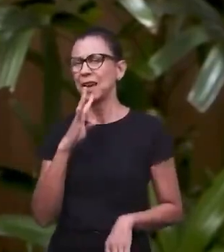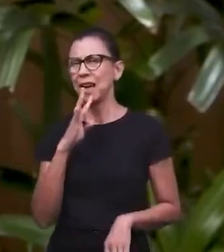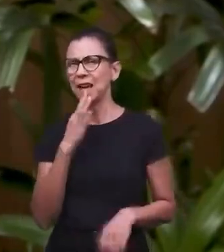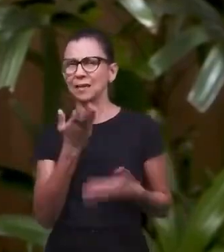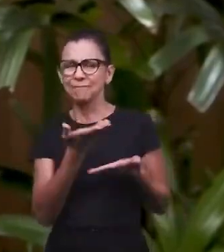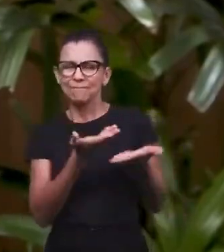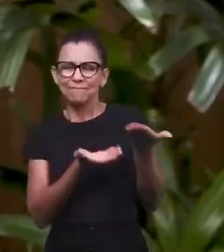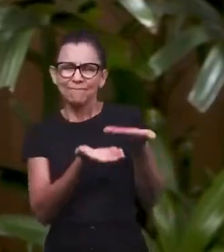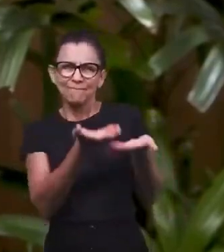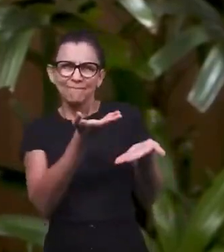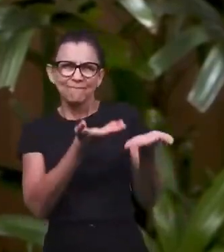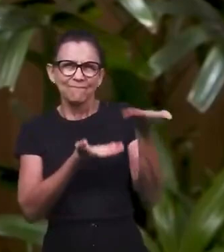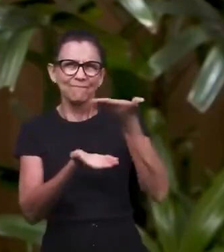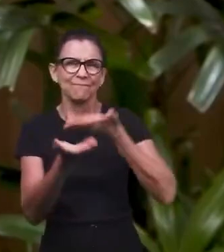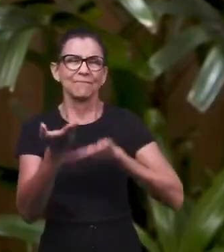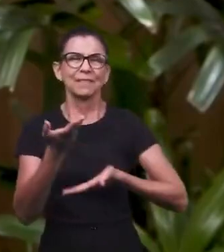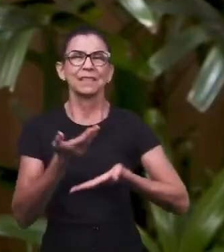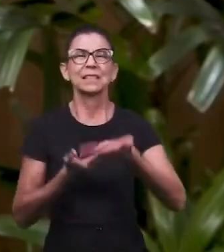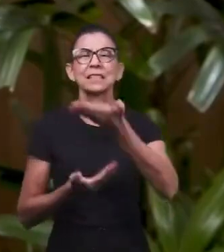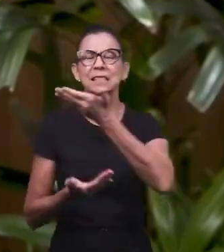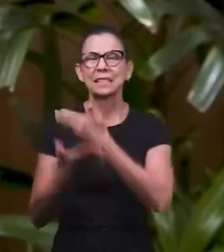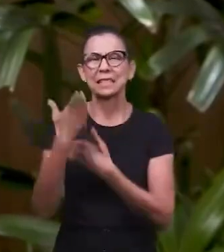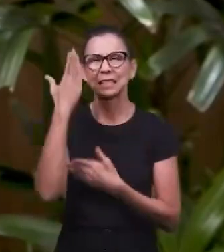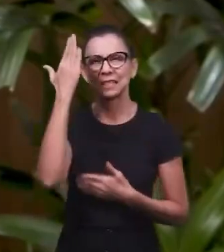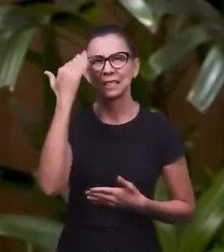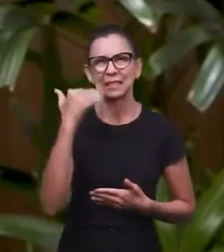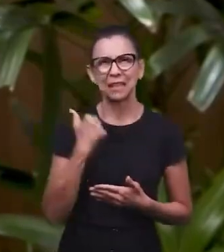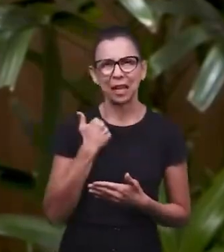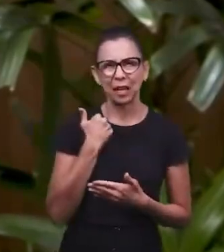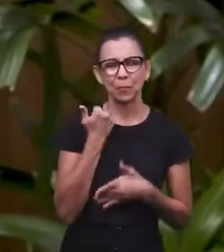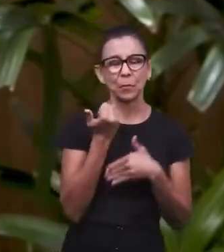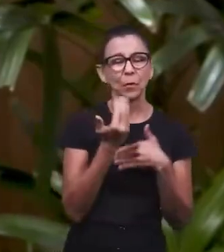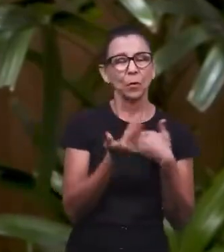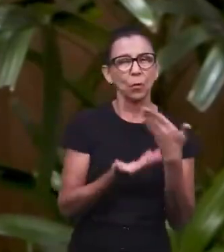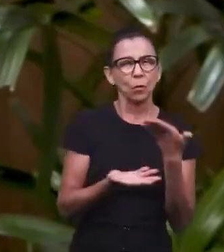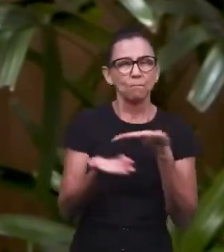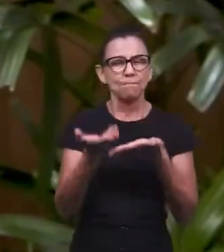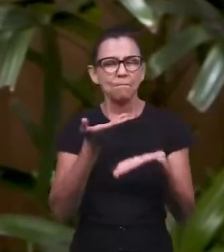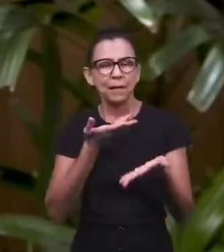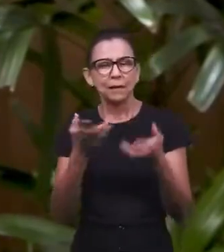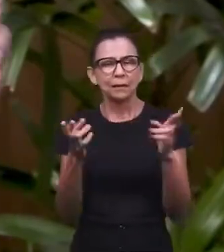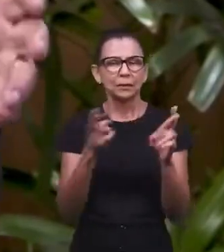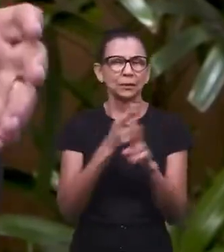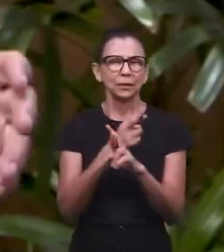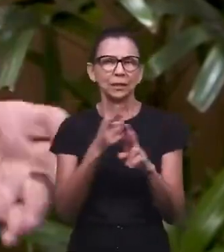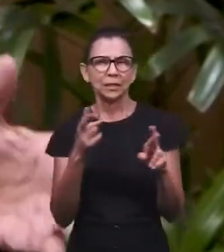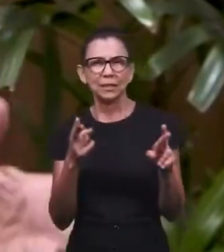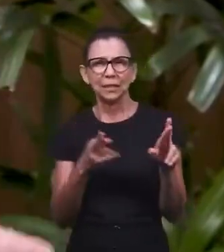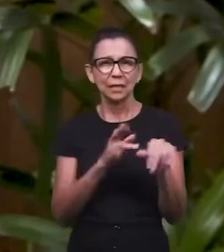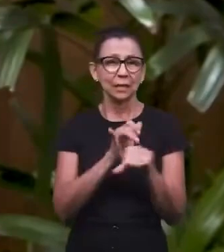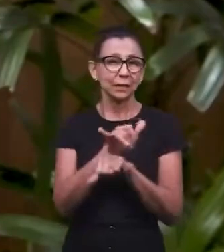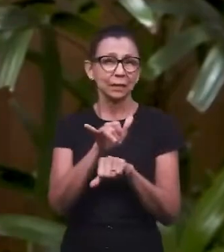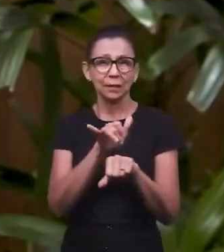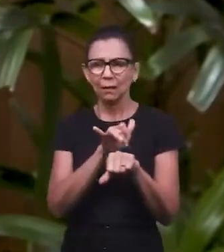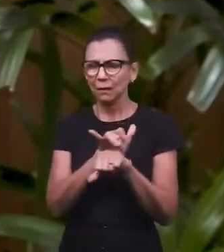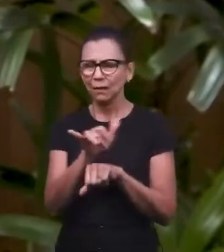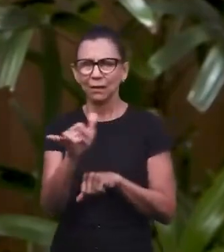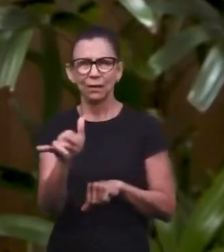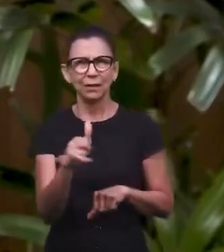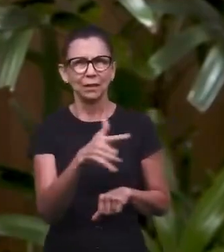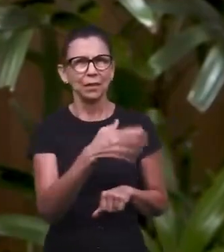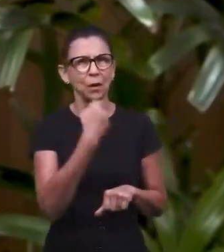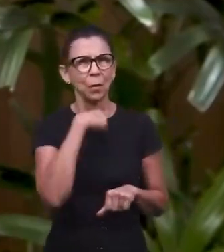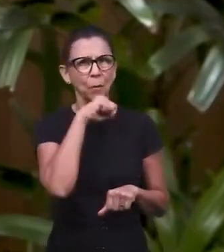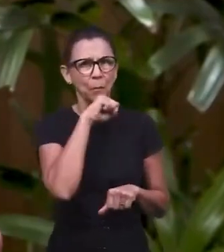anos ele sabe tratar com o homem e dar o engano porque ele engana ele ele é o pai da mentira ele